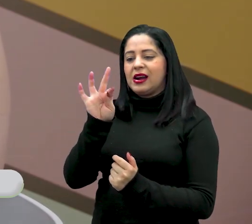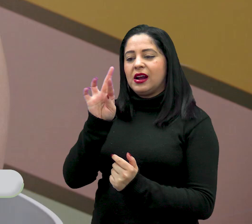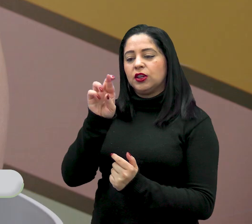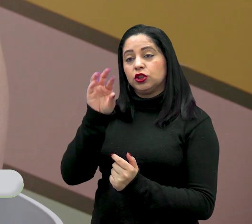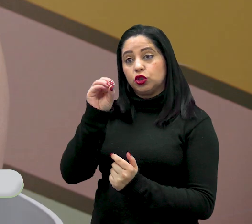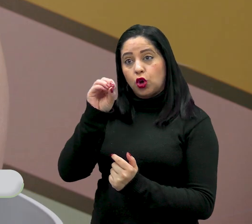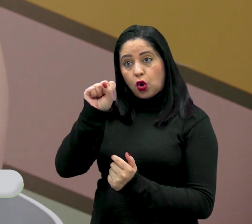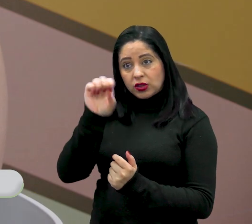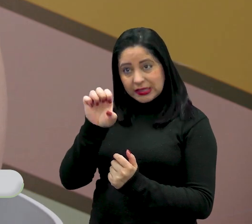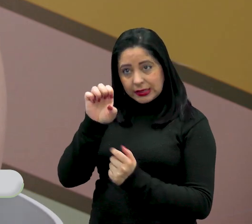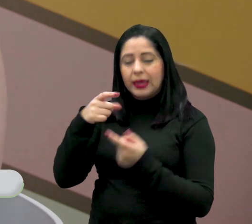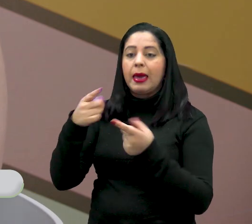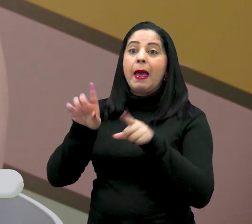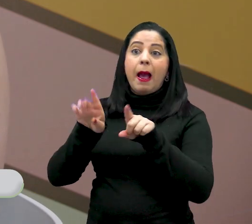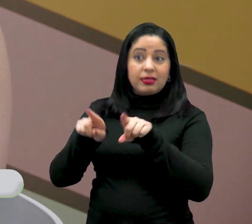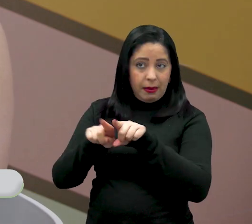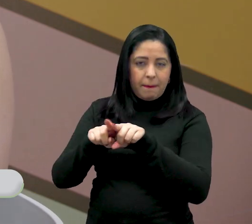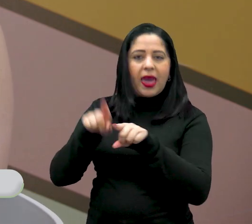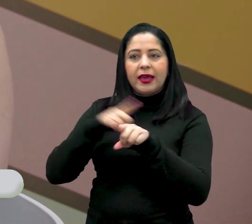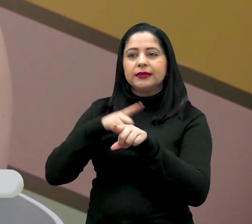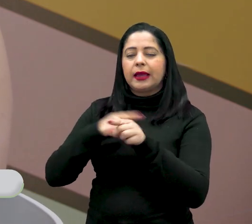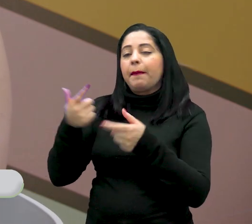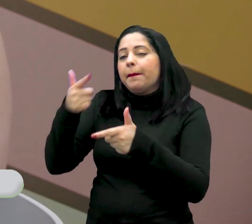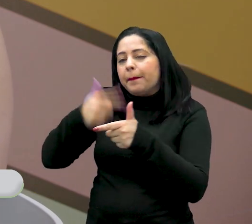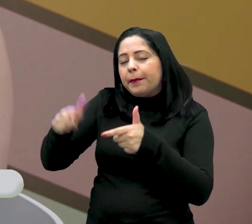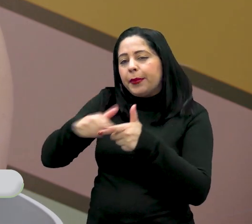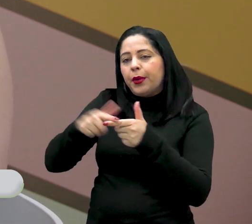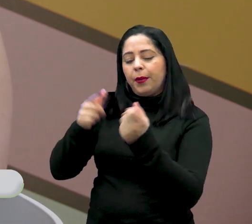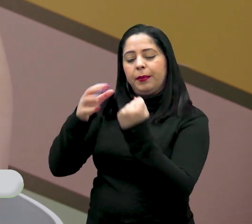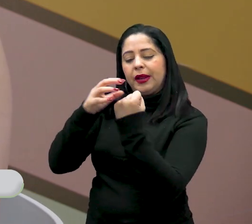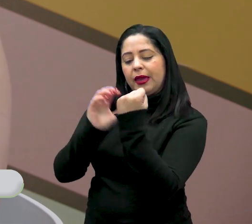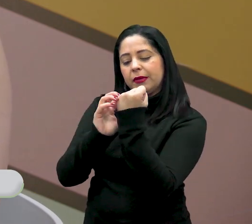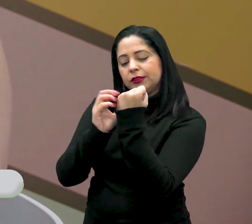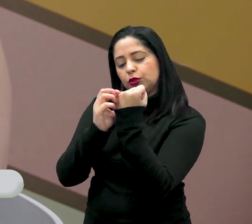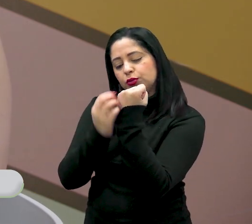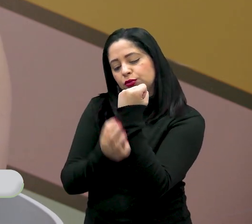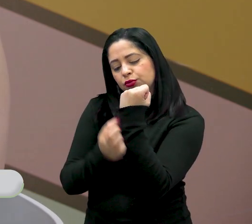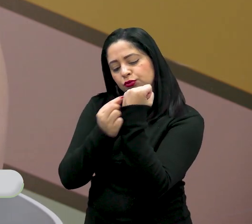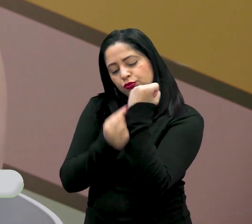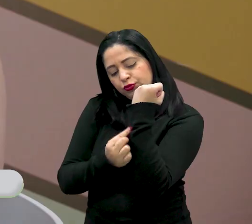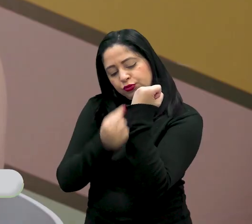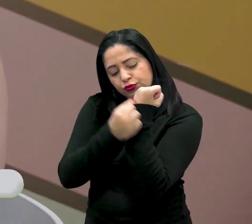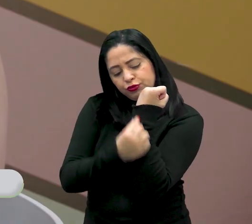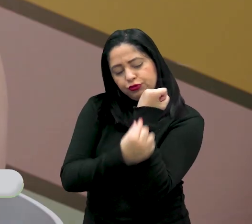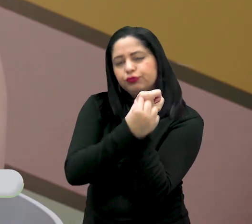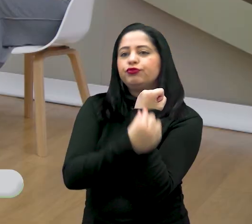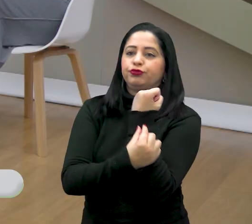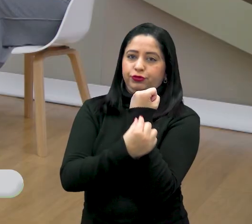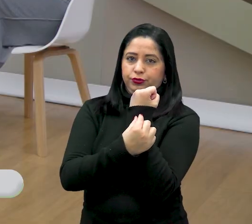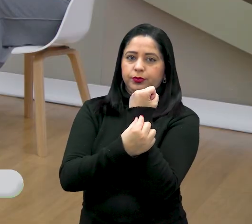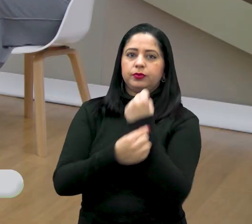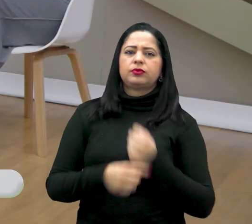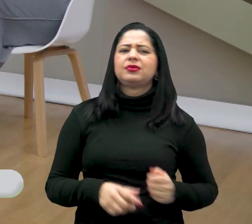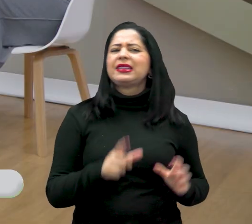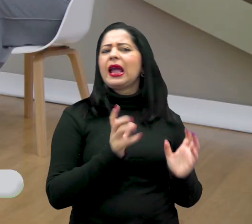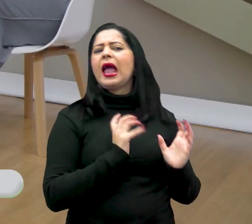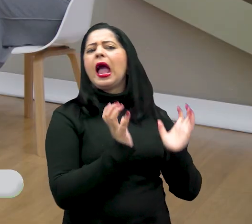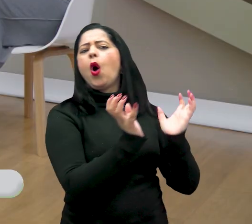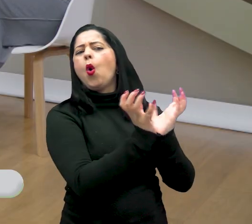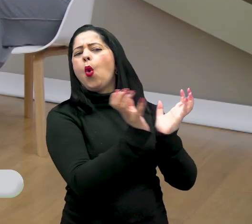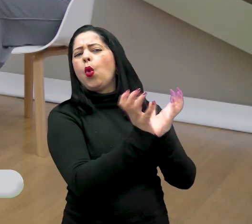gente vê bastante lesões ligamentares, lesões de menisco. Praticamente essas são as mais acometidas. E tem algum